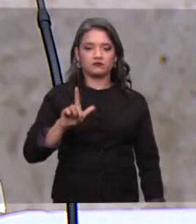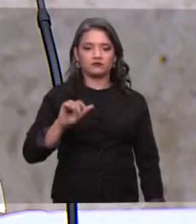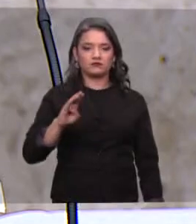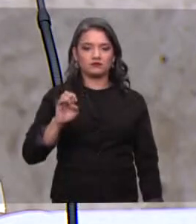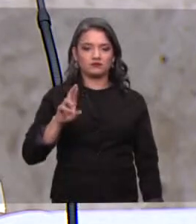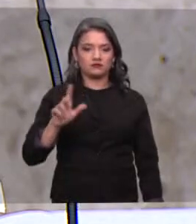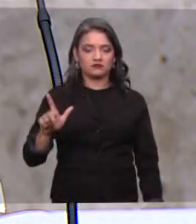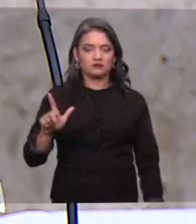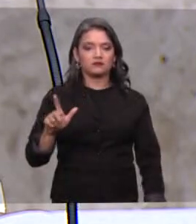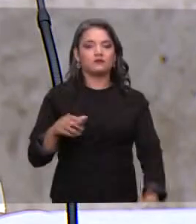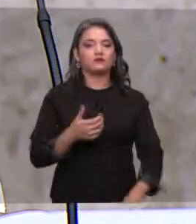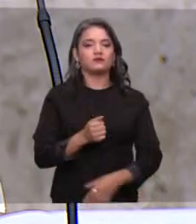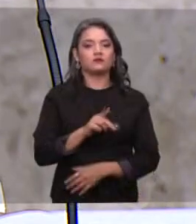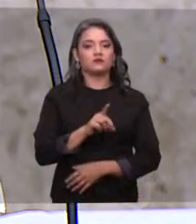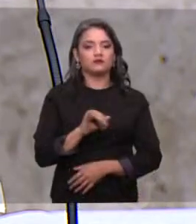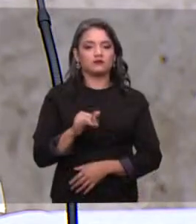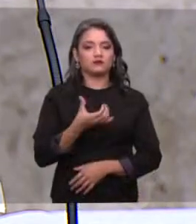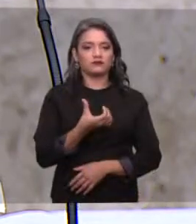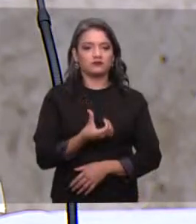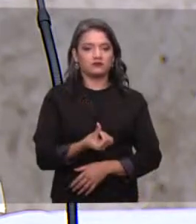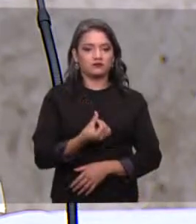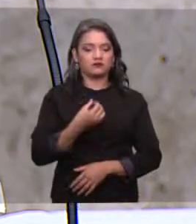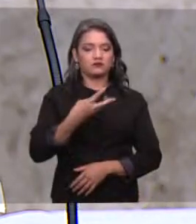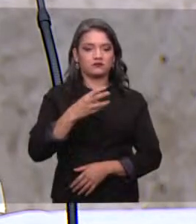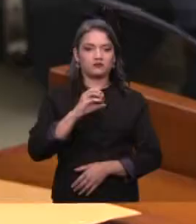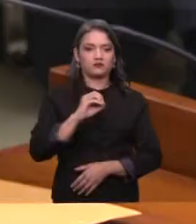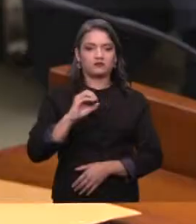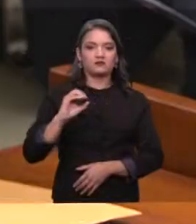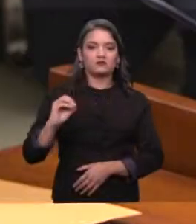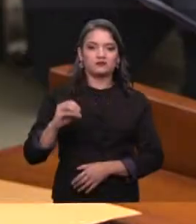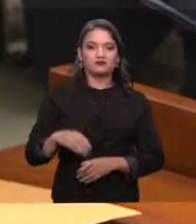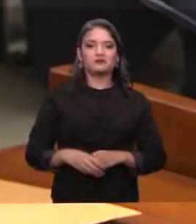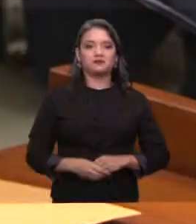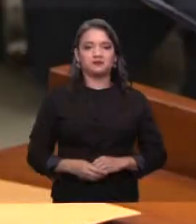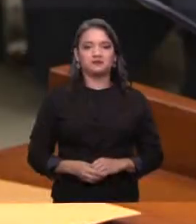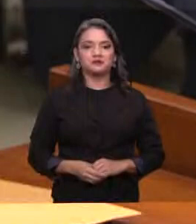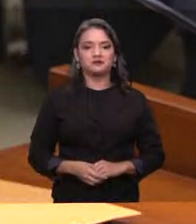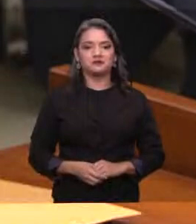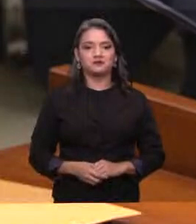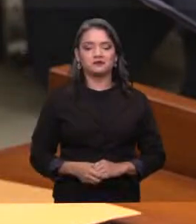ADI 6300. Está com a palavra, doutor.